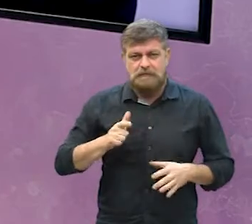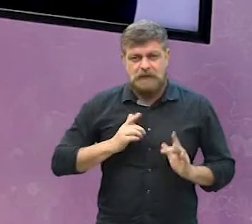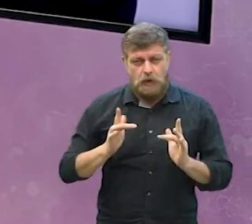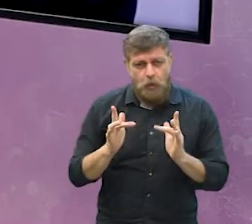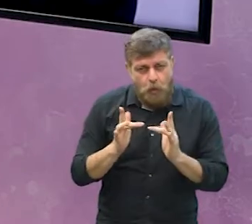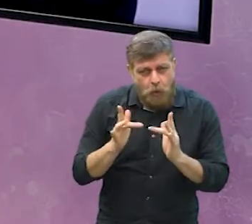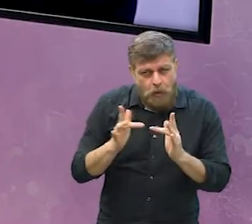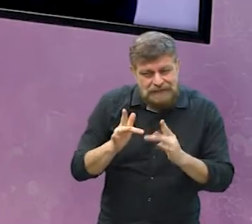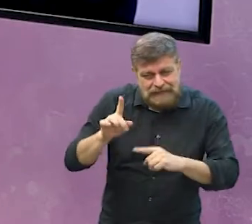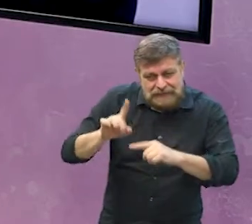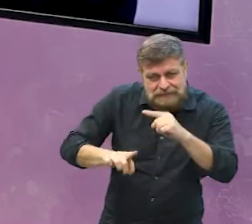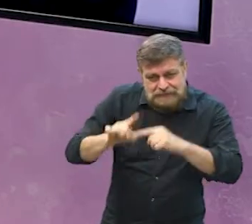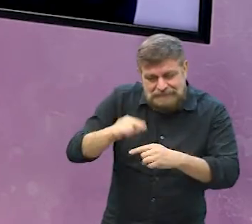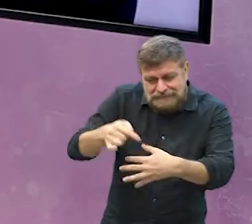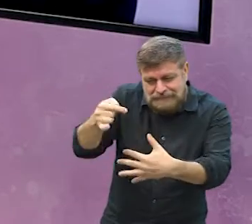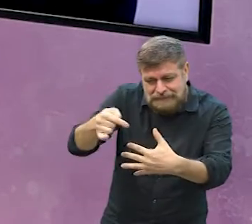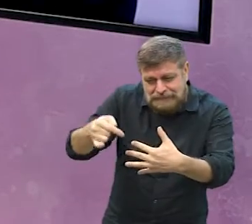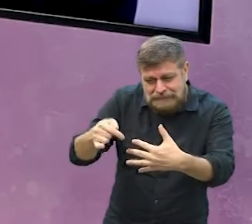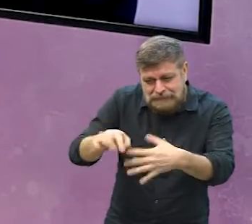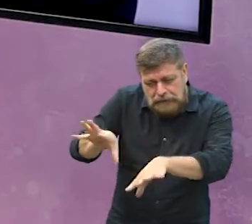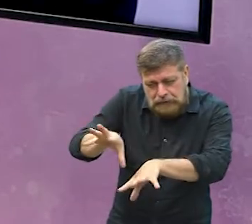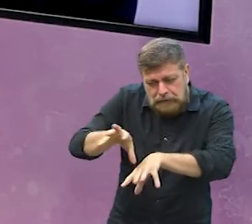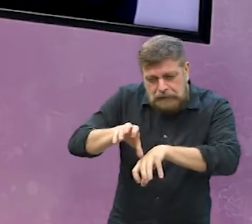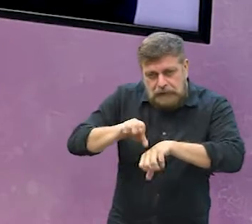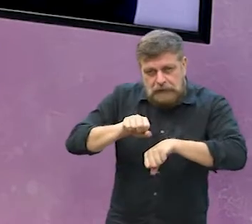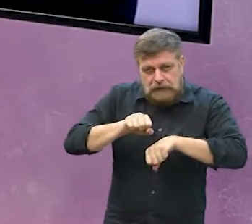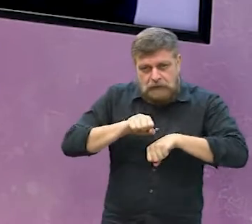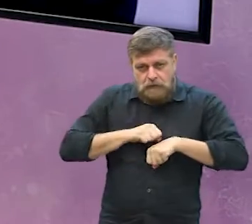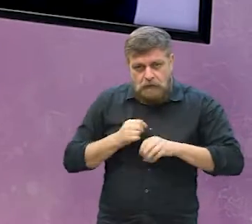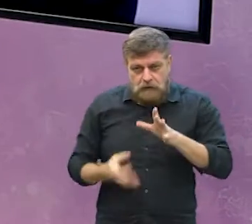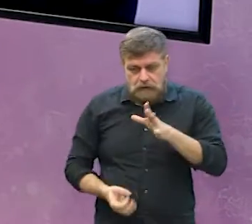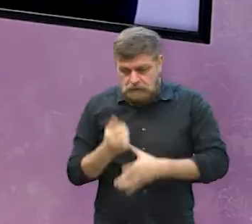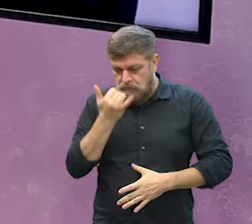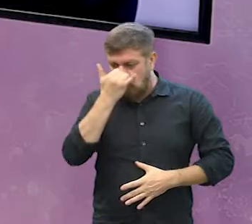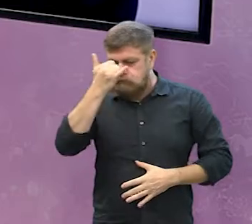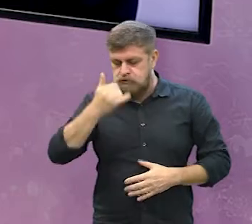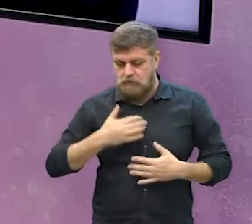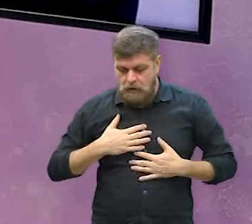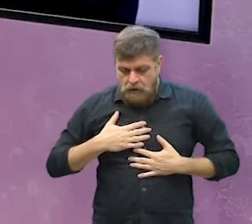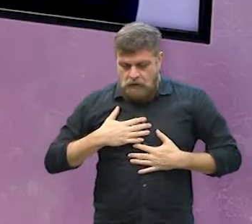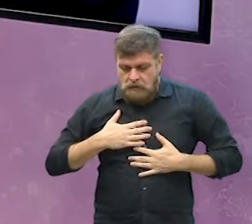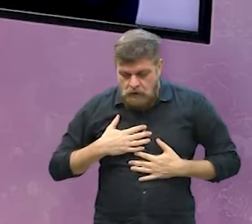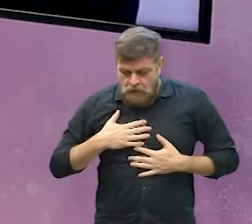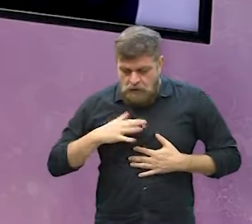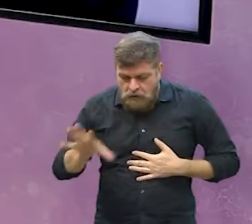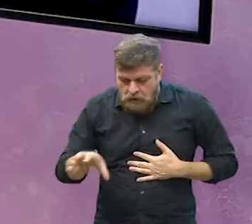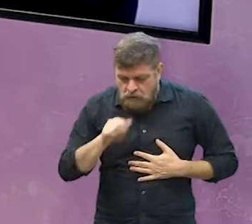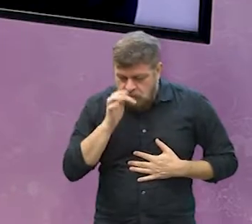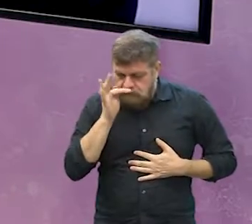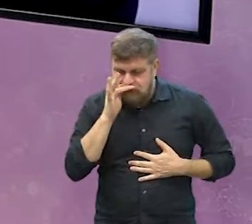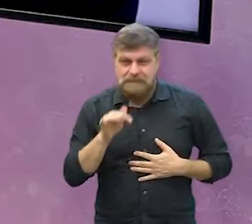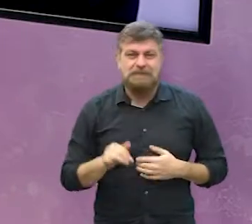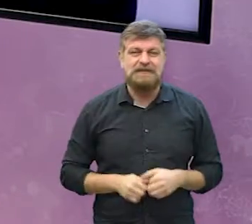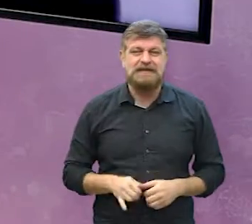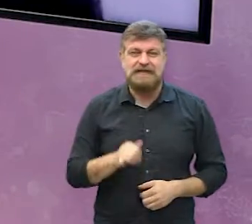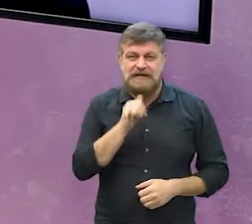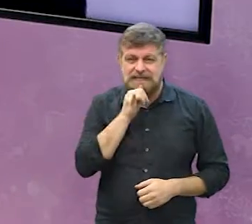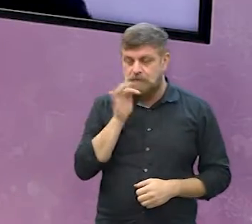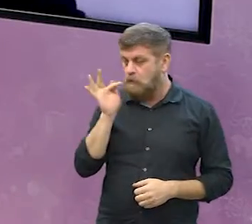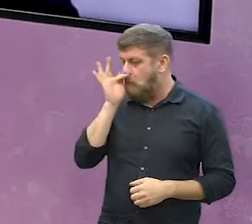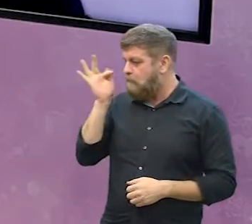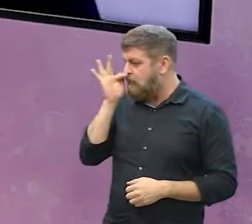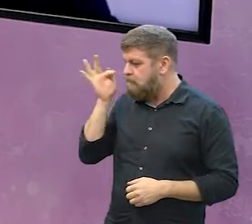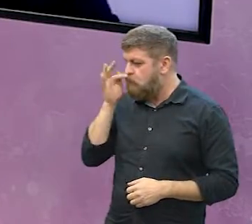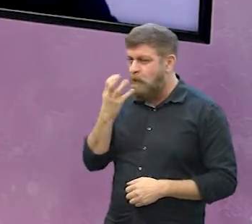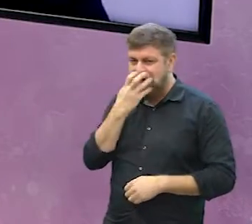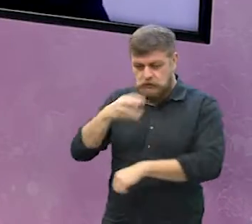o contato com essas substâncias que desencadeia essa crise? Então, uma flor ou um pelo de cachorro, aí